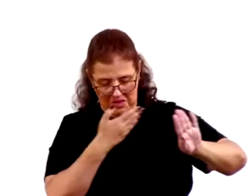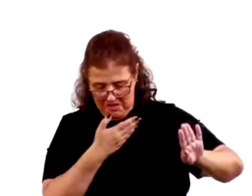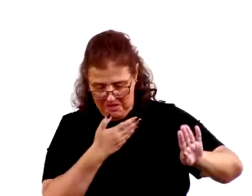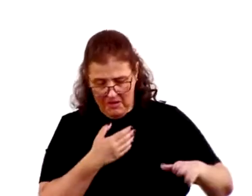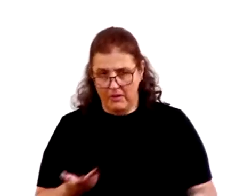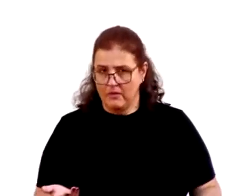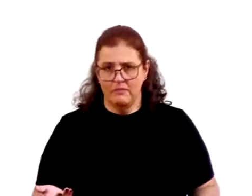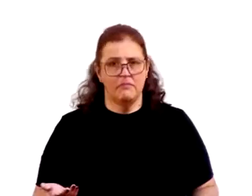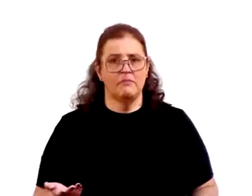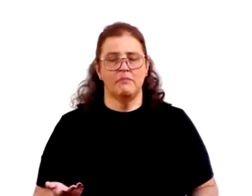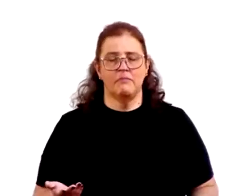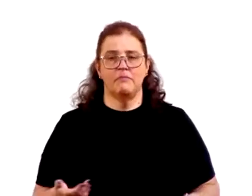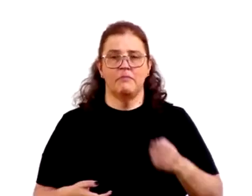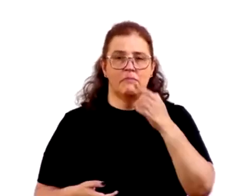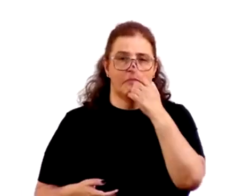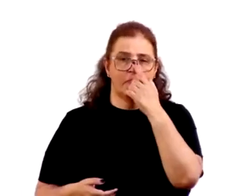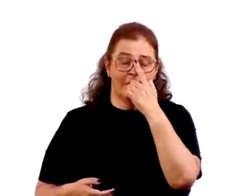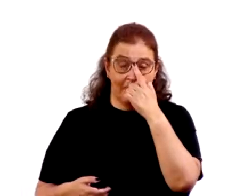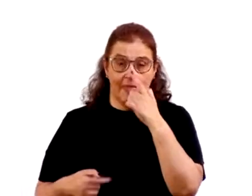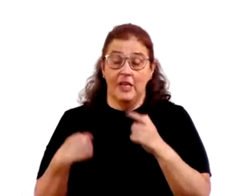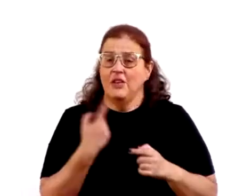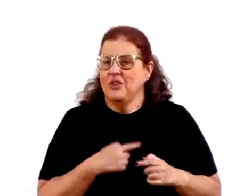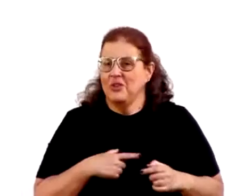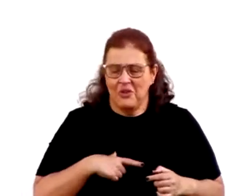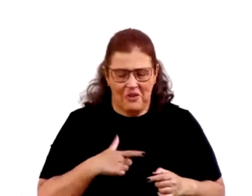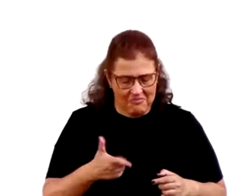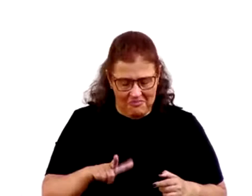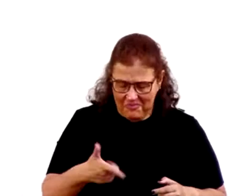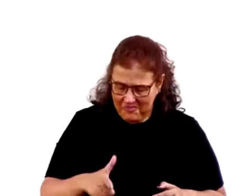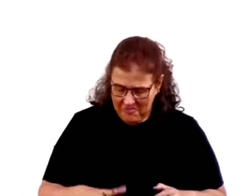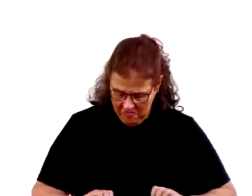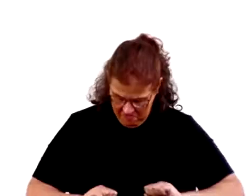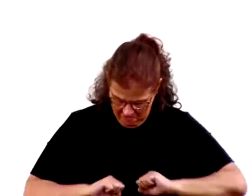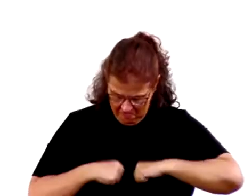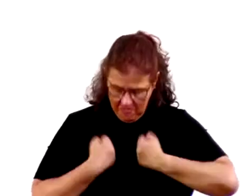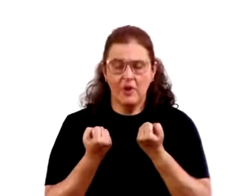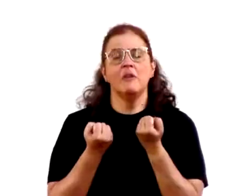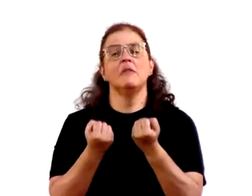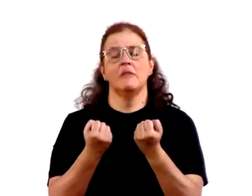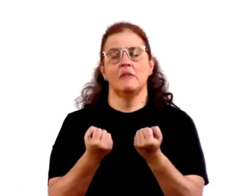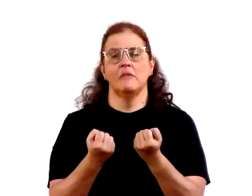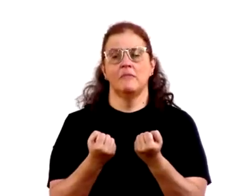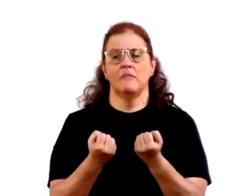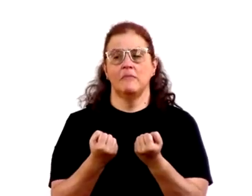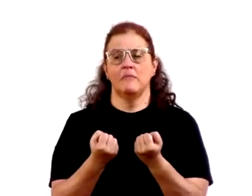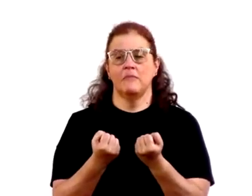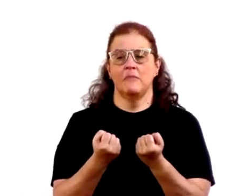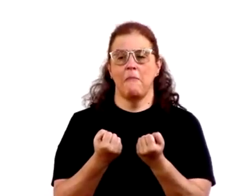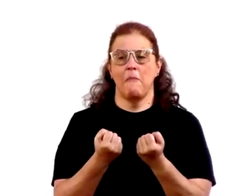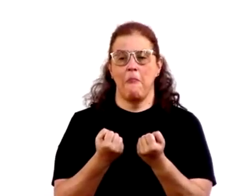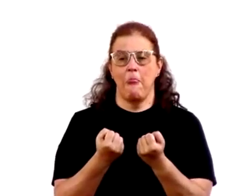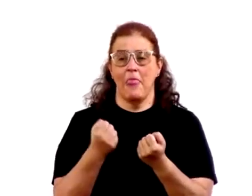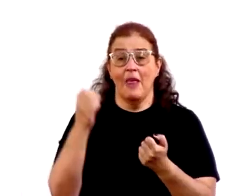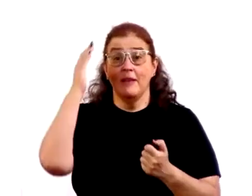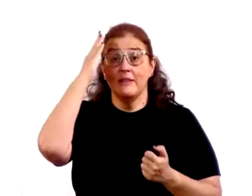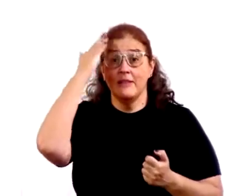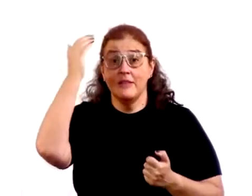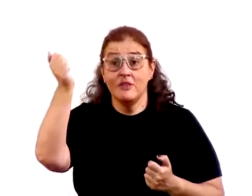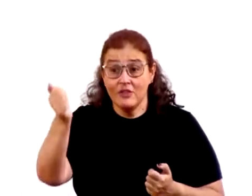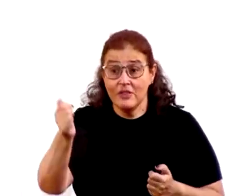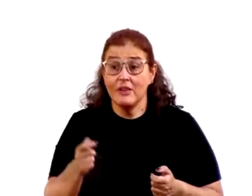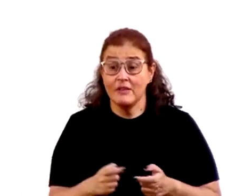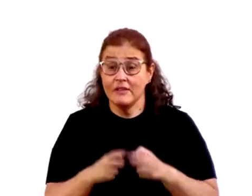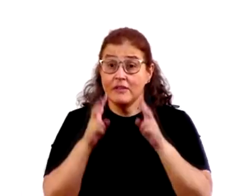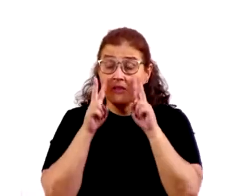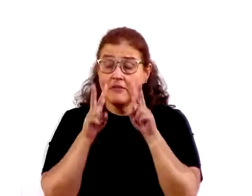É verdade que nós não temos a ousadia, a perspicácia de tentar dizer, Senhor,